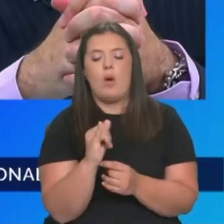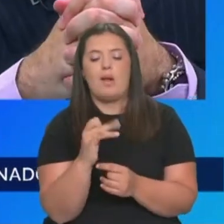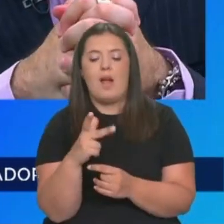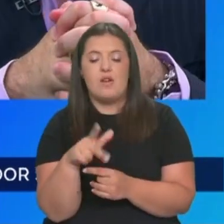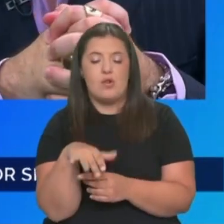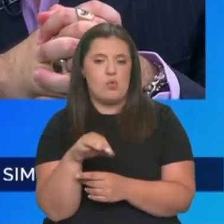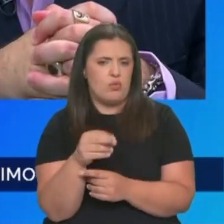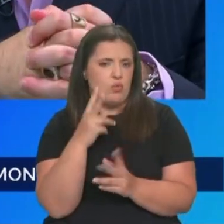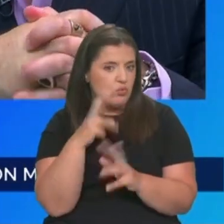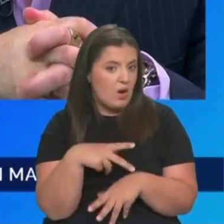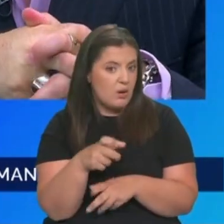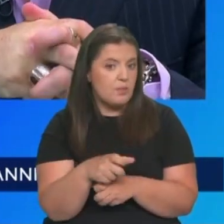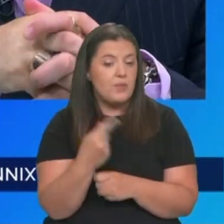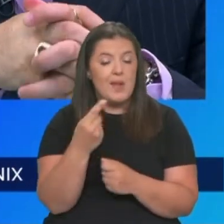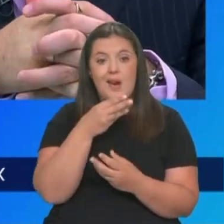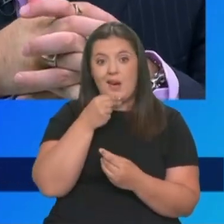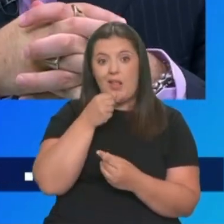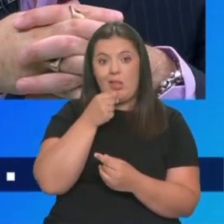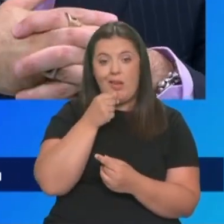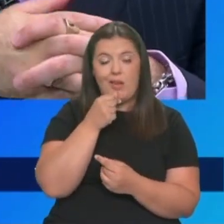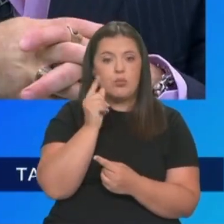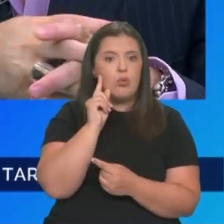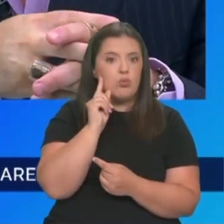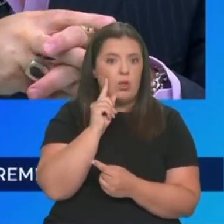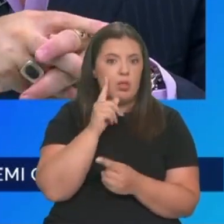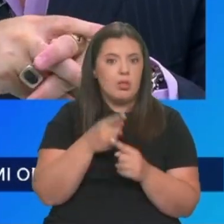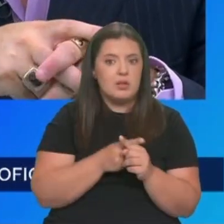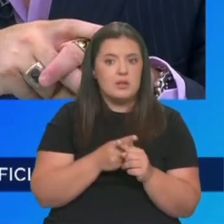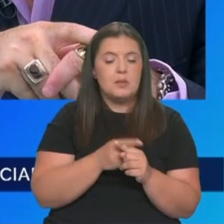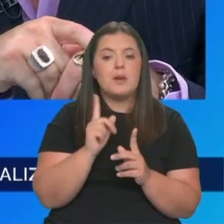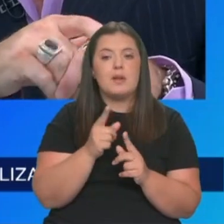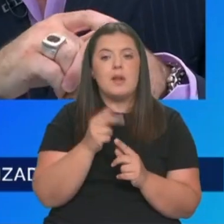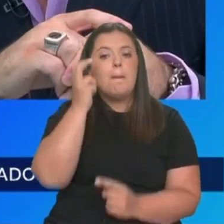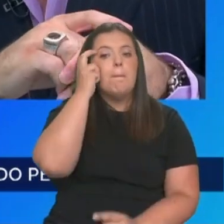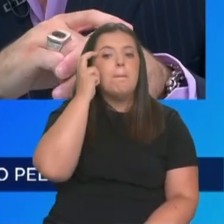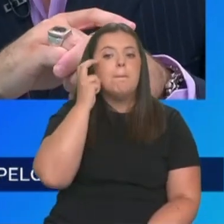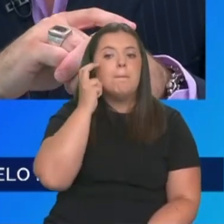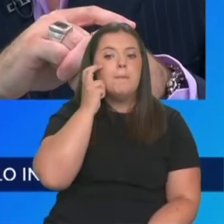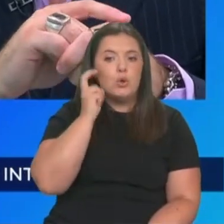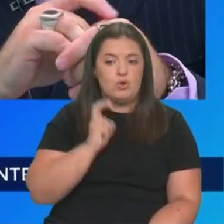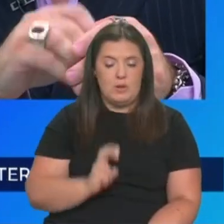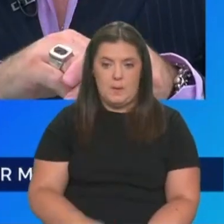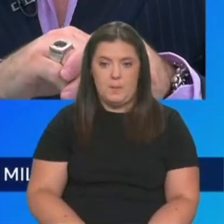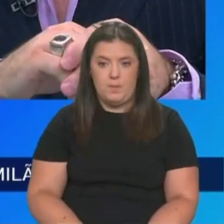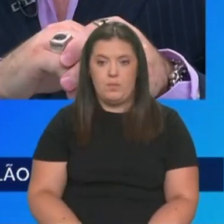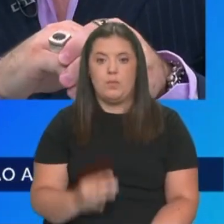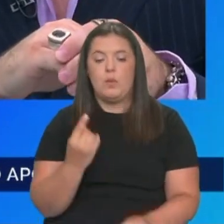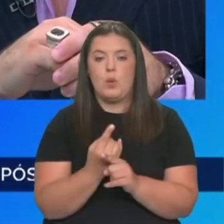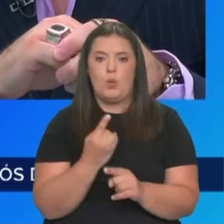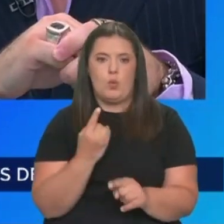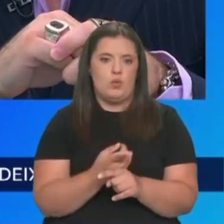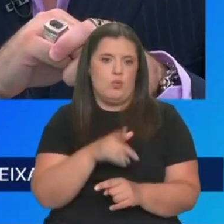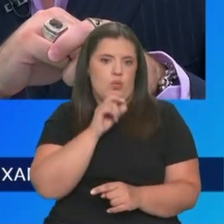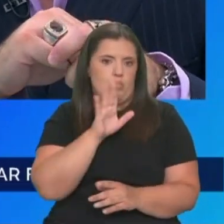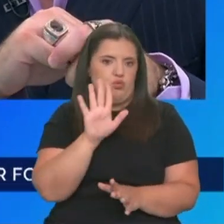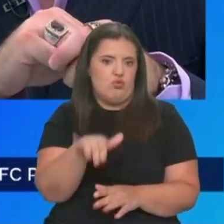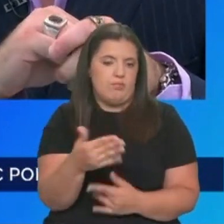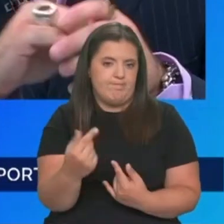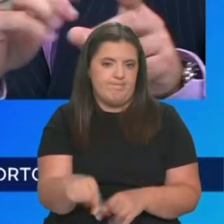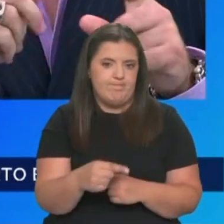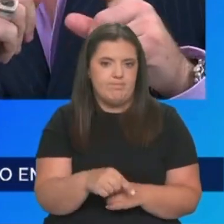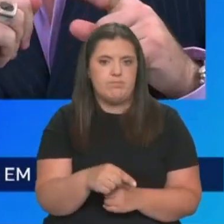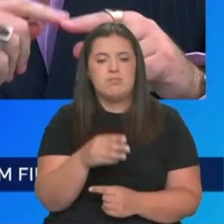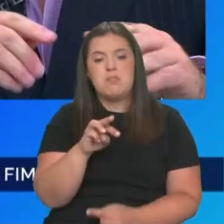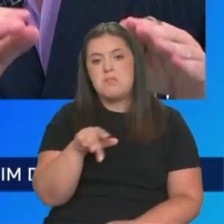ser uma pista muito, muito interessante para quê? Biologia. Para organismos que podiam estar então presentes em